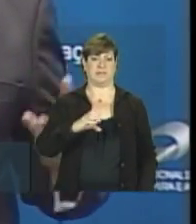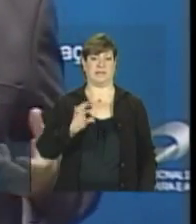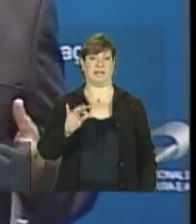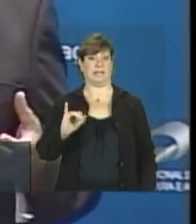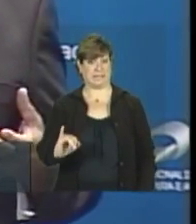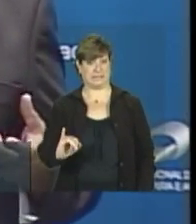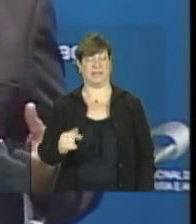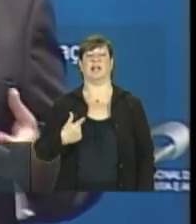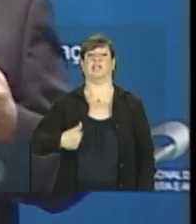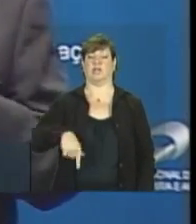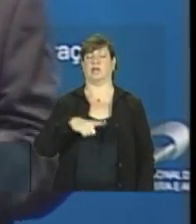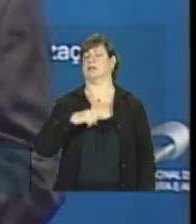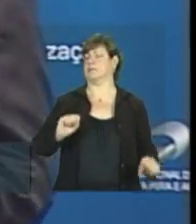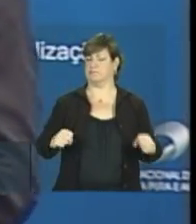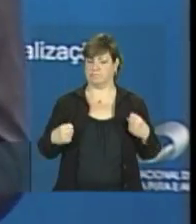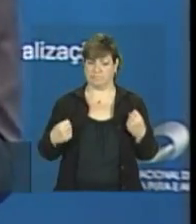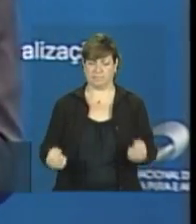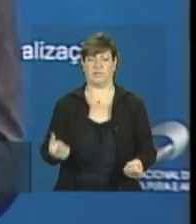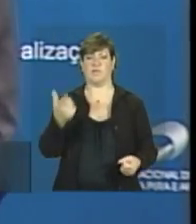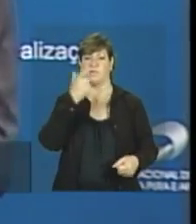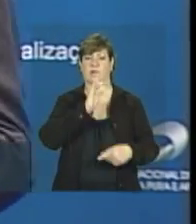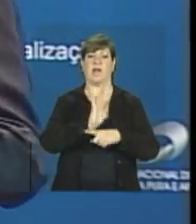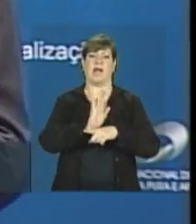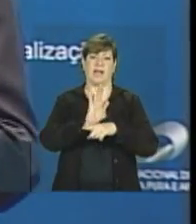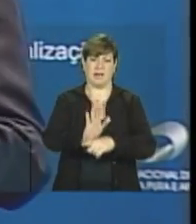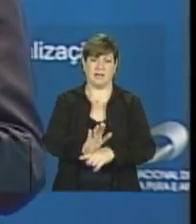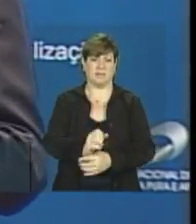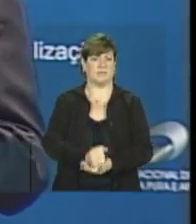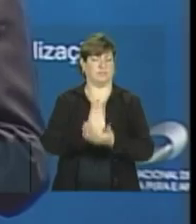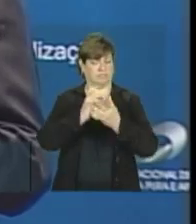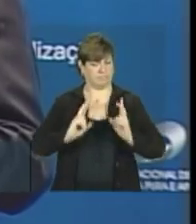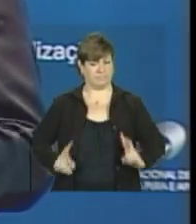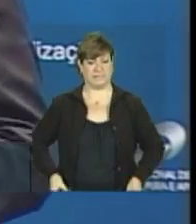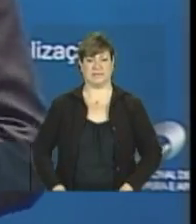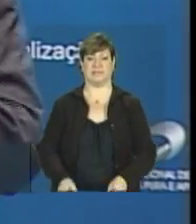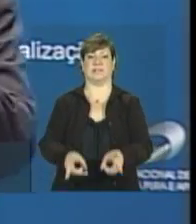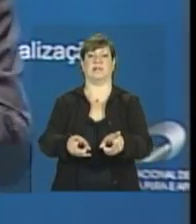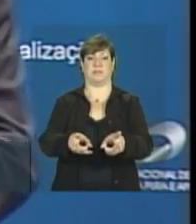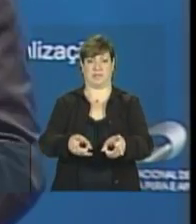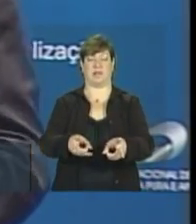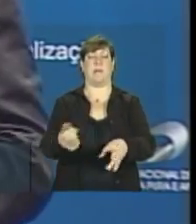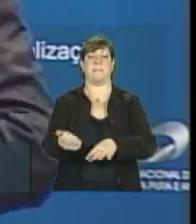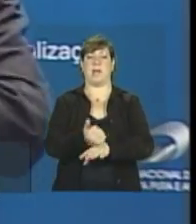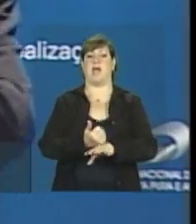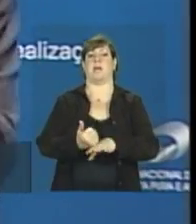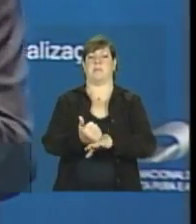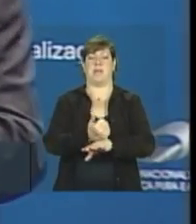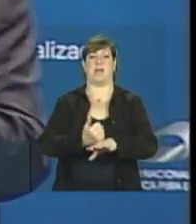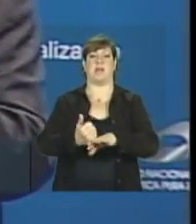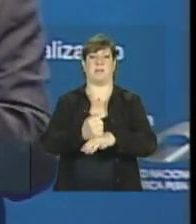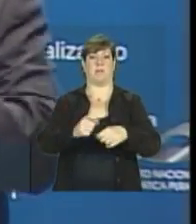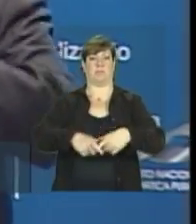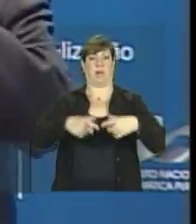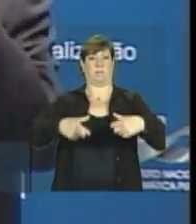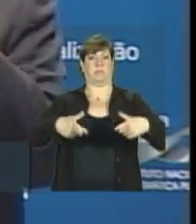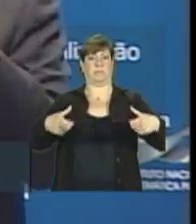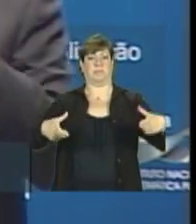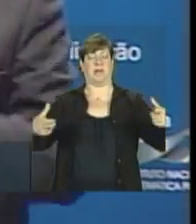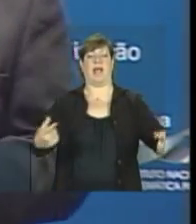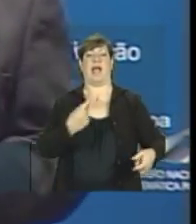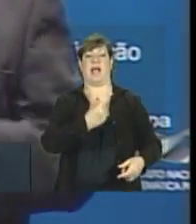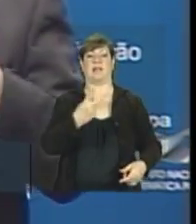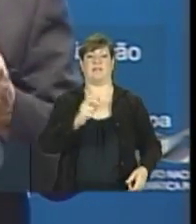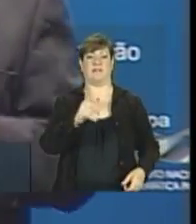nós teremos empenhados em aprovar, em apoiar permanentemente a melhoria, a expansão cada